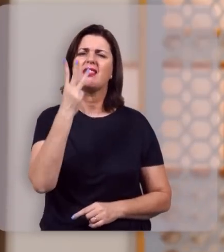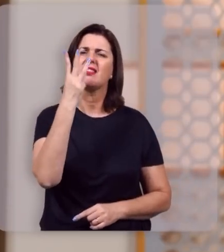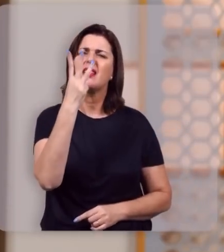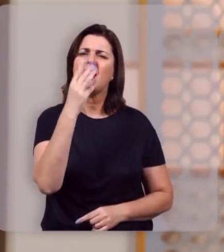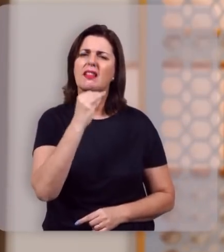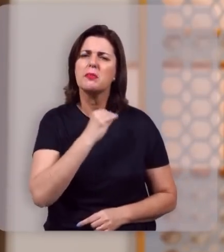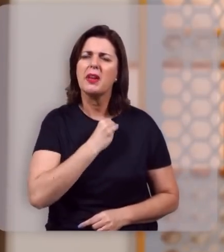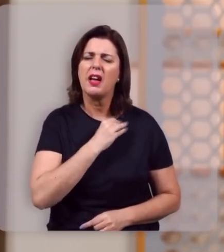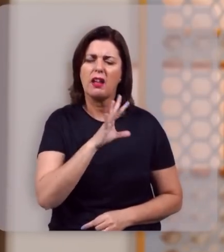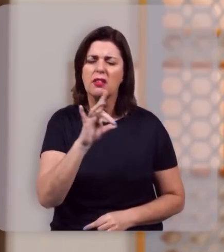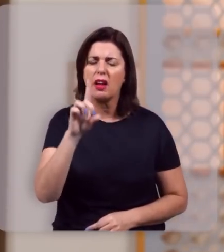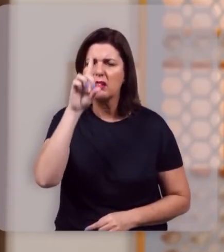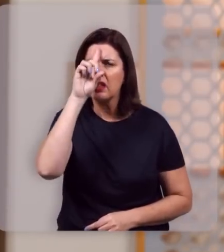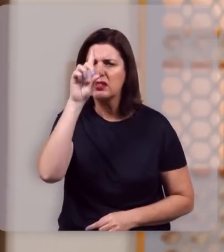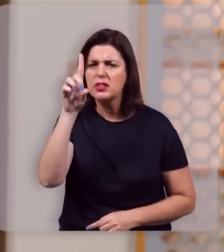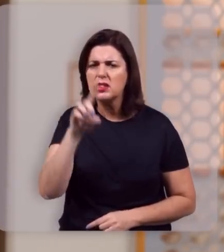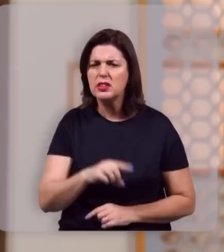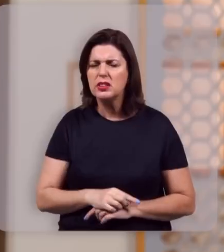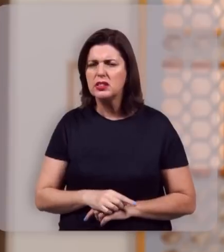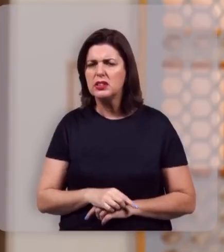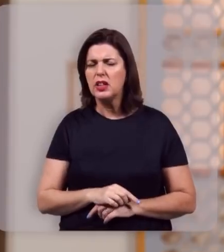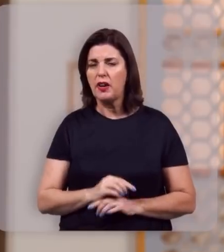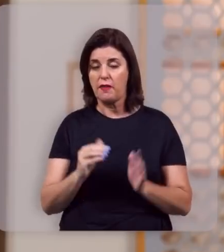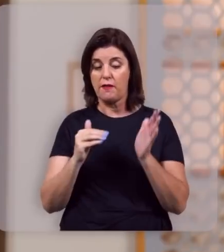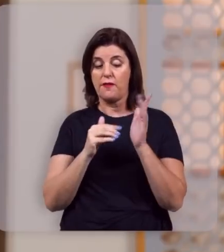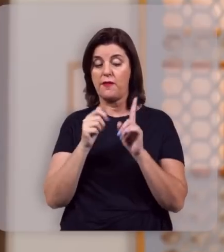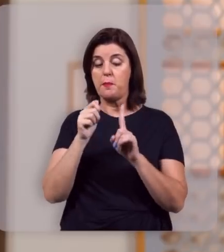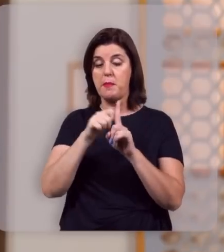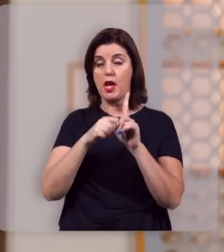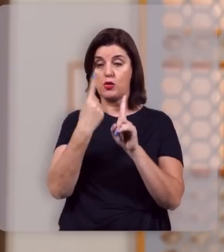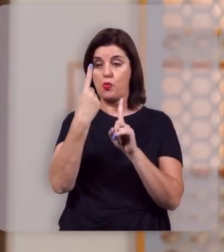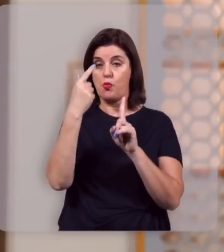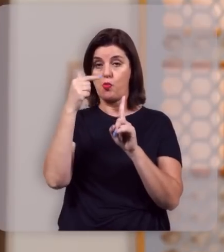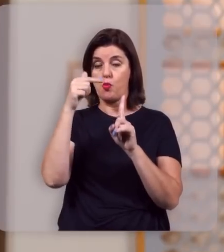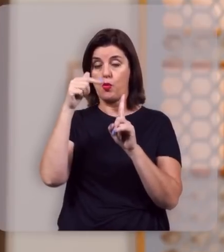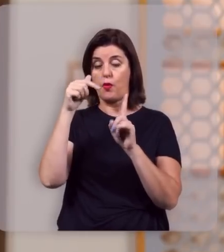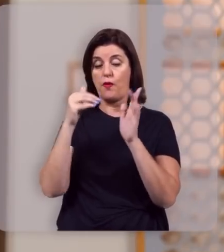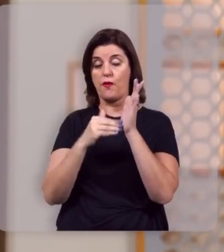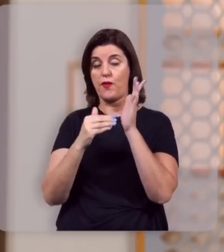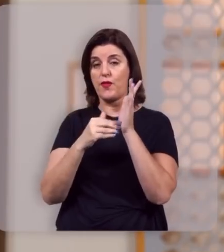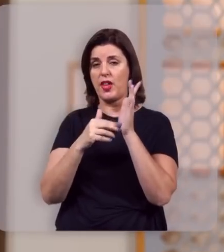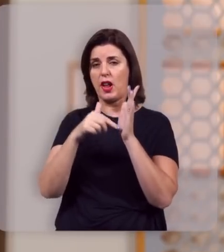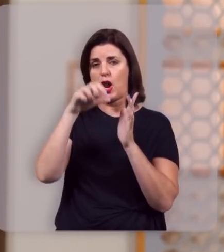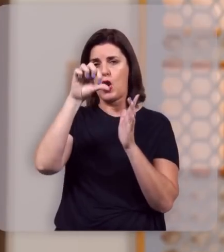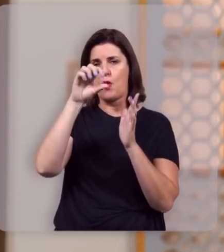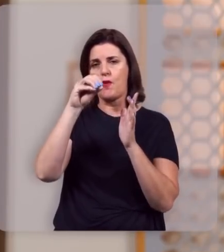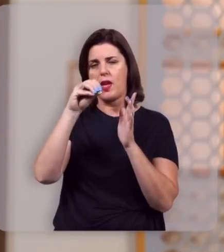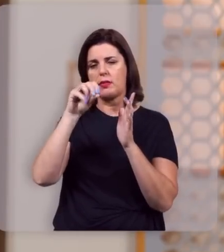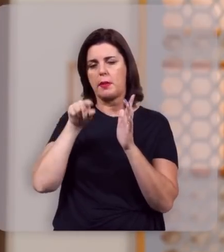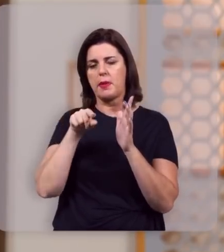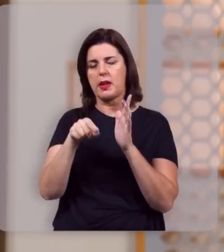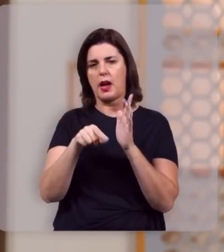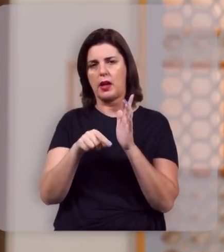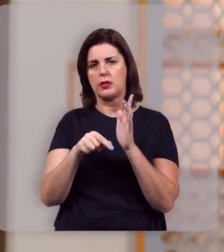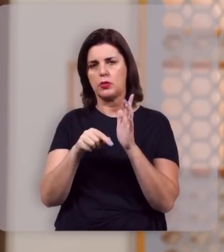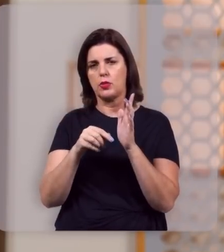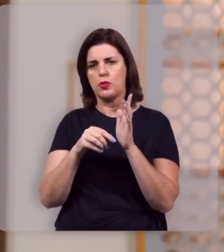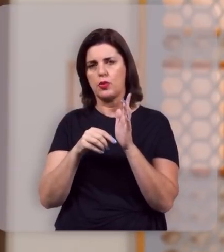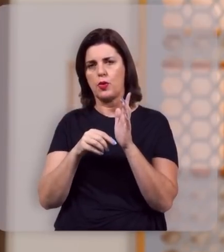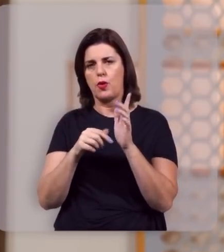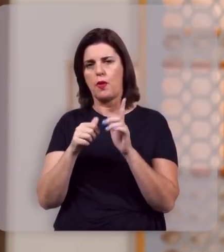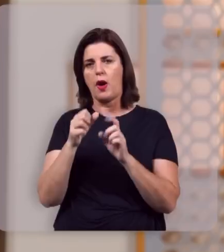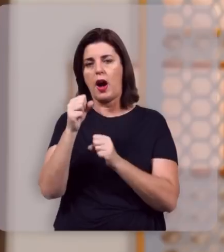por dia, no final de um mês você terá 90 pecados. No final de um ano você terá 1.080